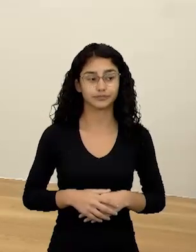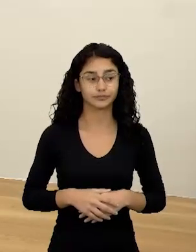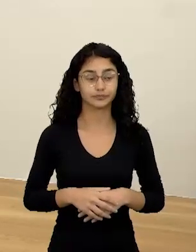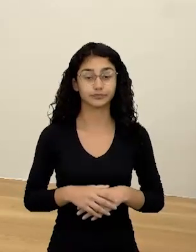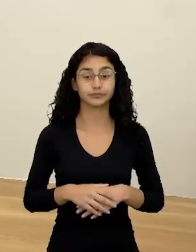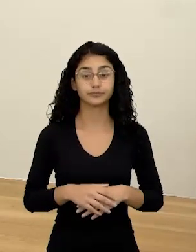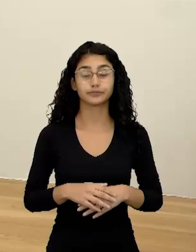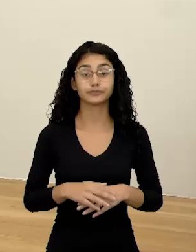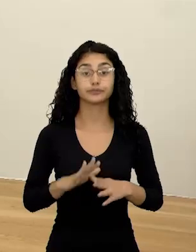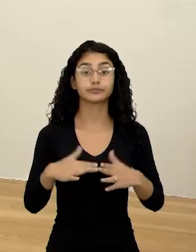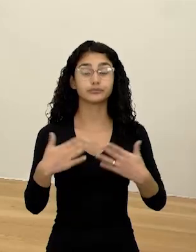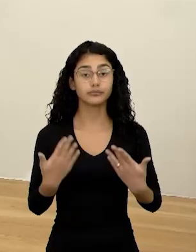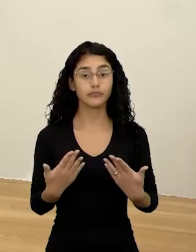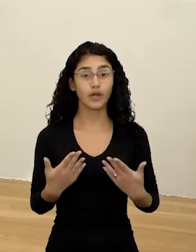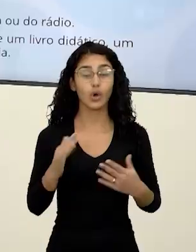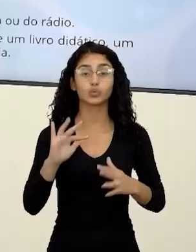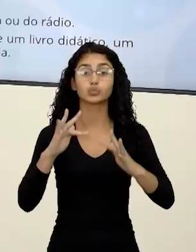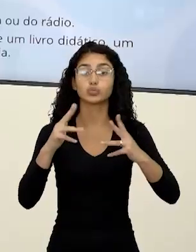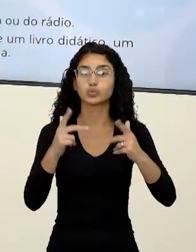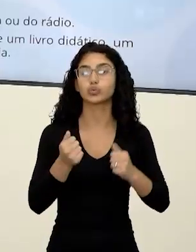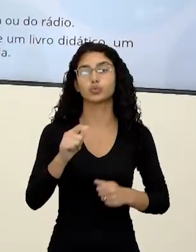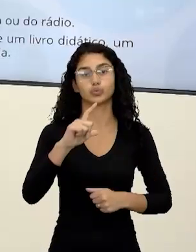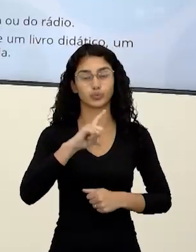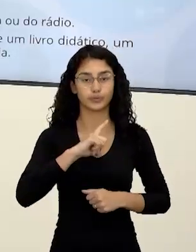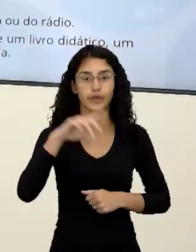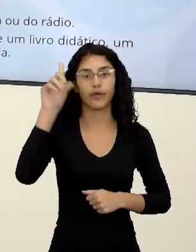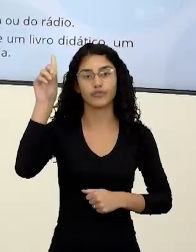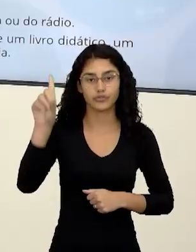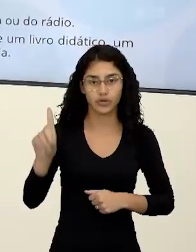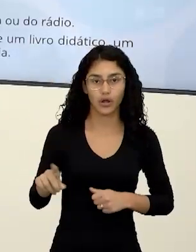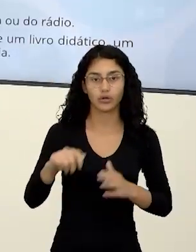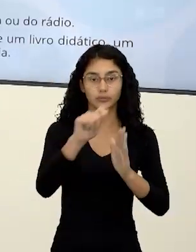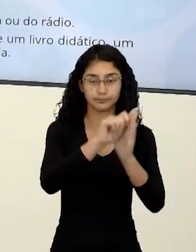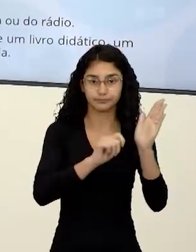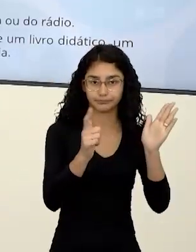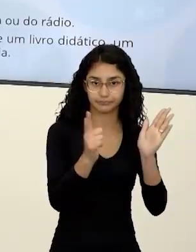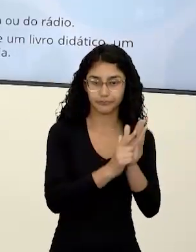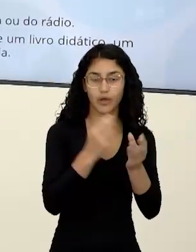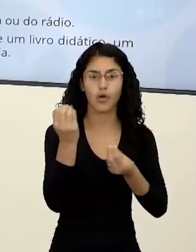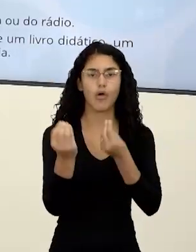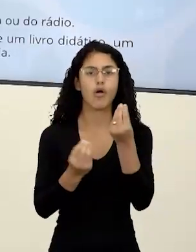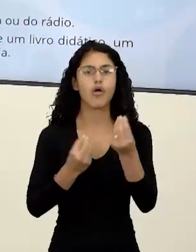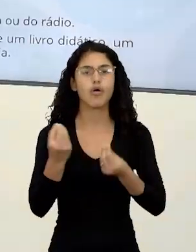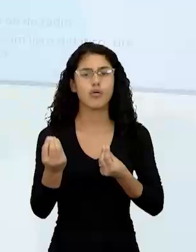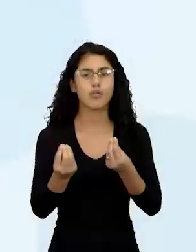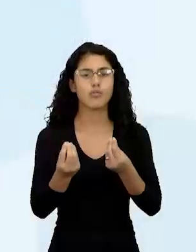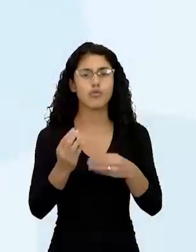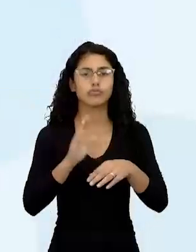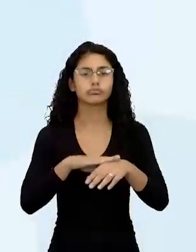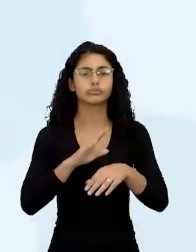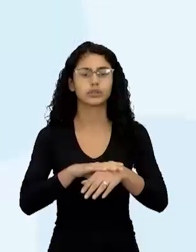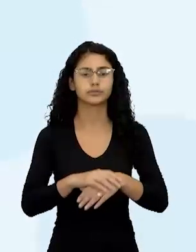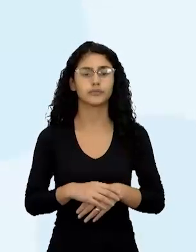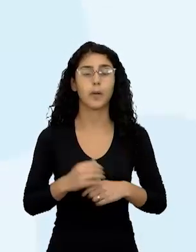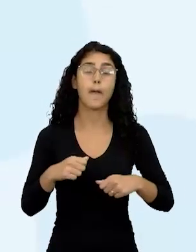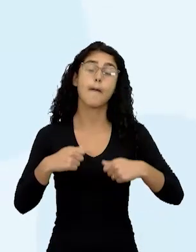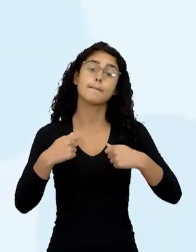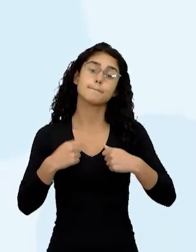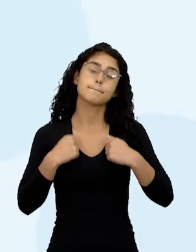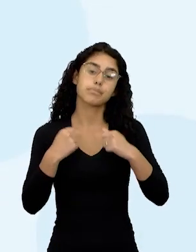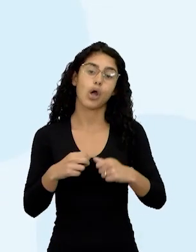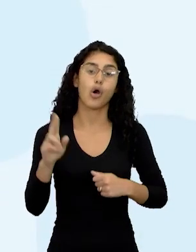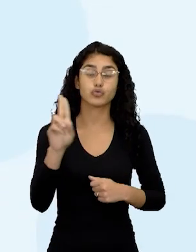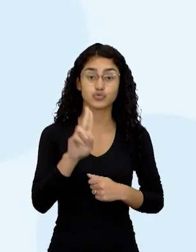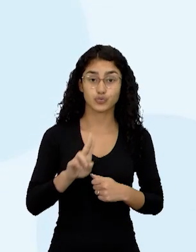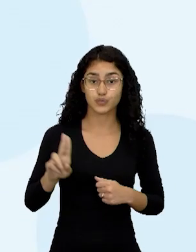E aí, o que acontece? Tudo tem direito autoral. Então, como isso funciona? Também vai aparecer aí na tela que a gente pode usar obra protegida. Aqui a gente